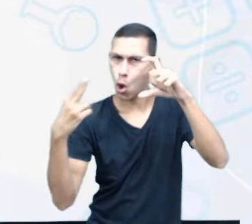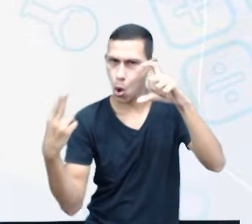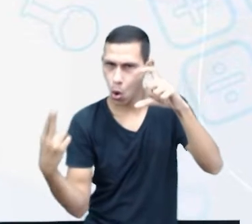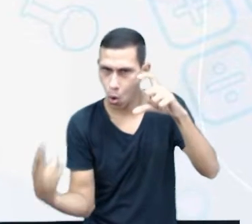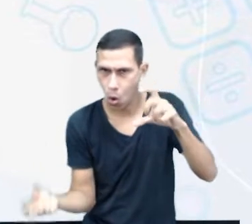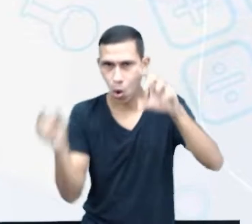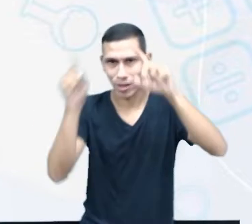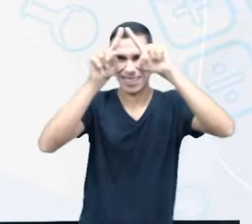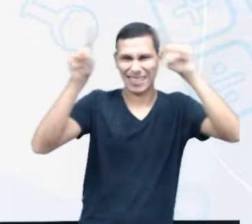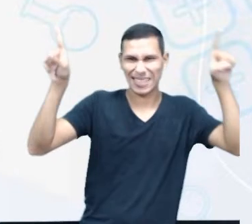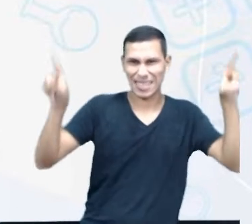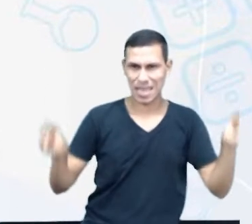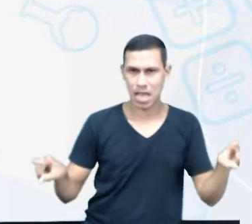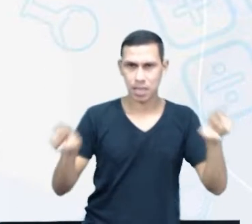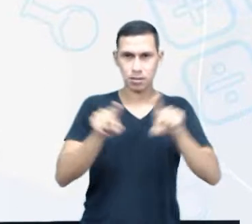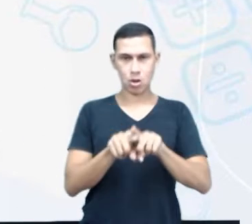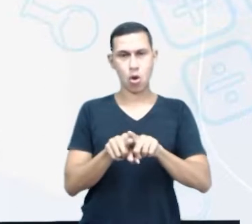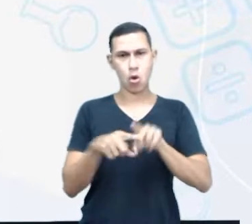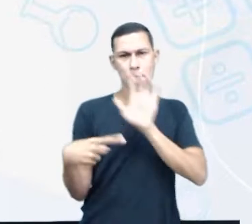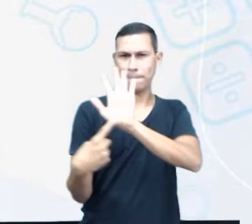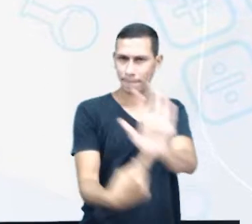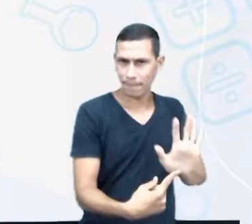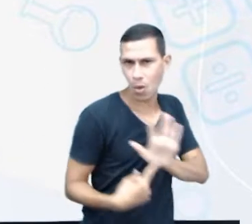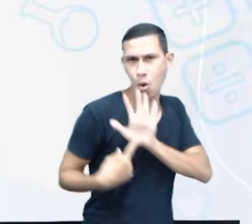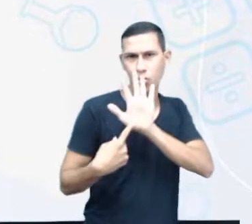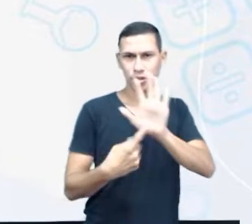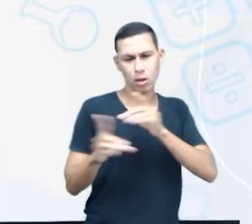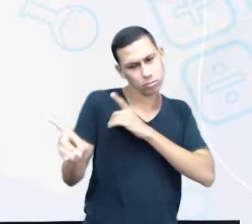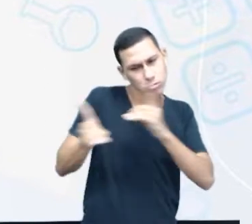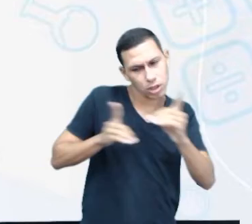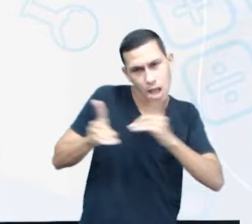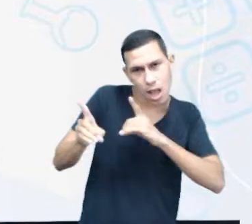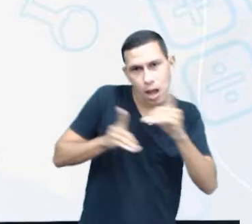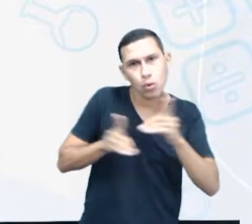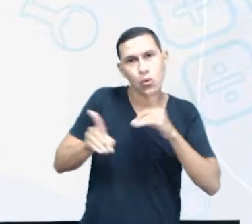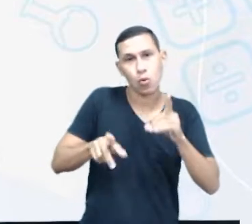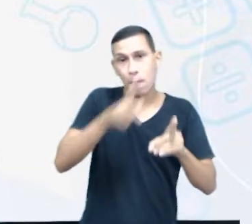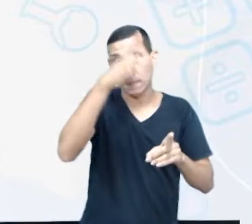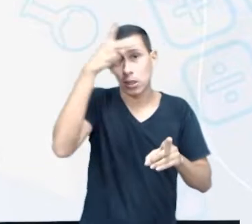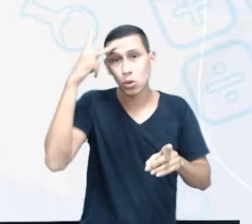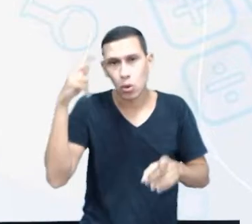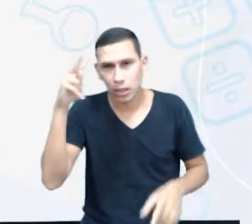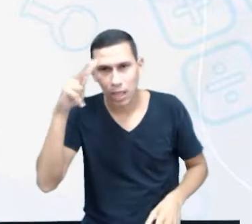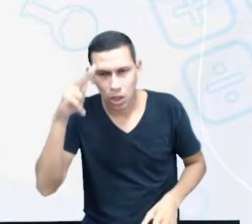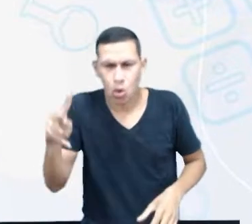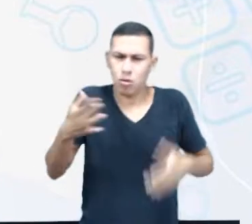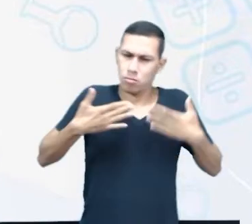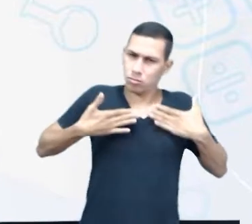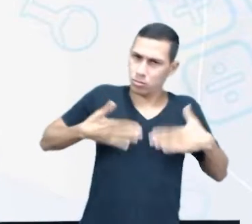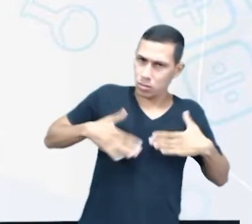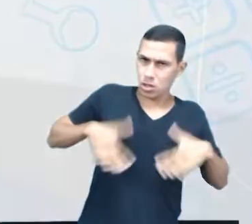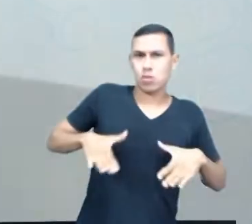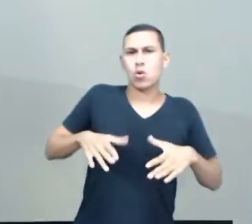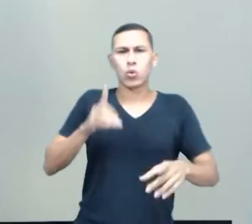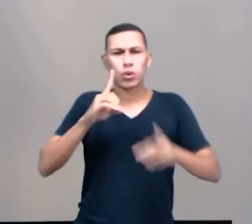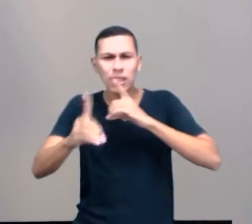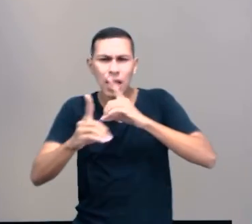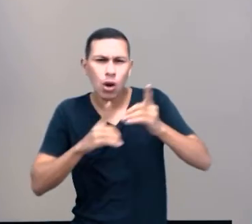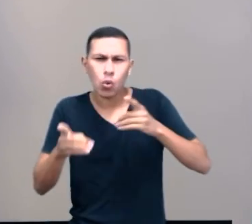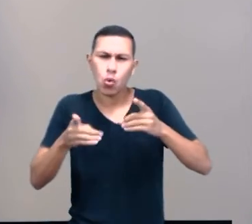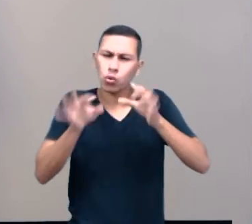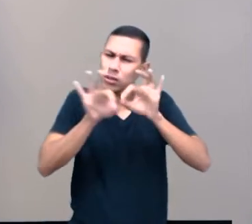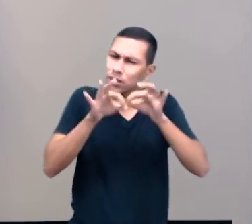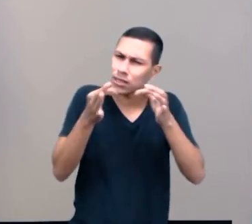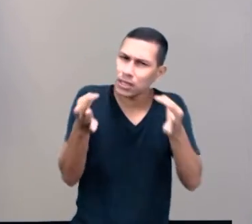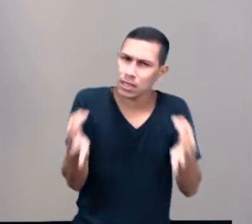Eles demonstram e expressam que o diálogo que está sendo falado aí pelo personagem é um diálogo tranquilo, né? É um tom